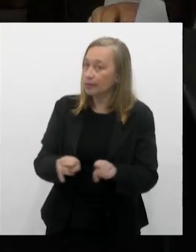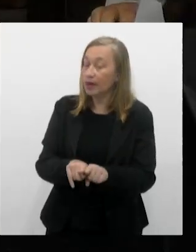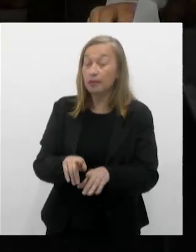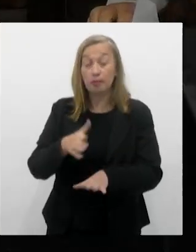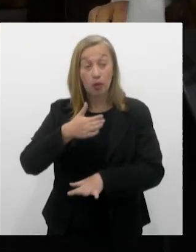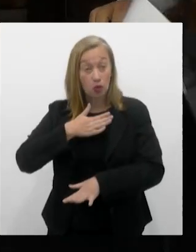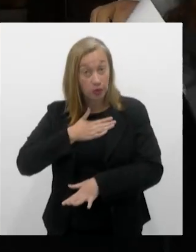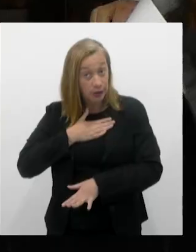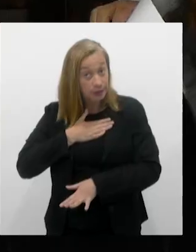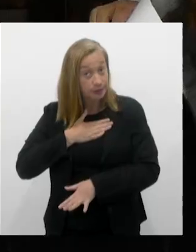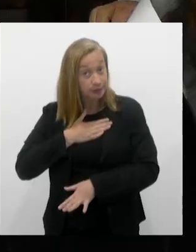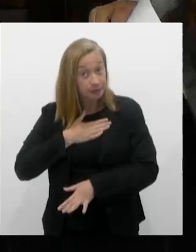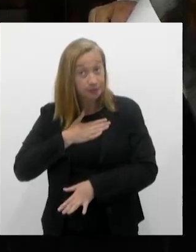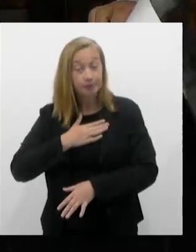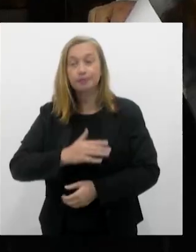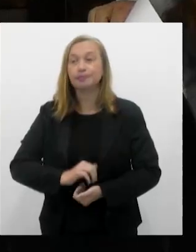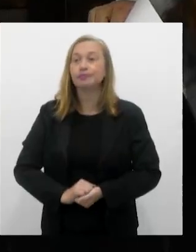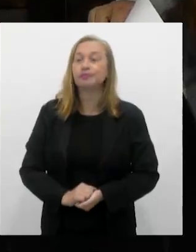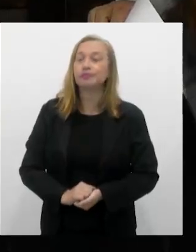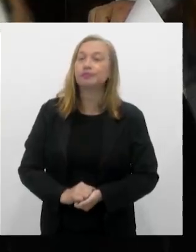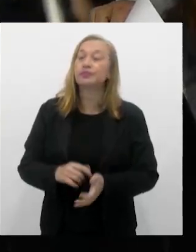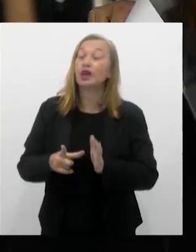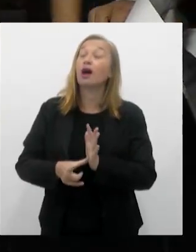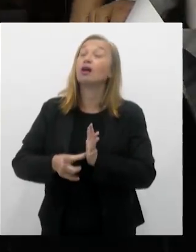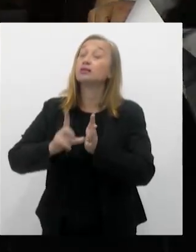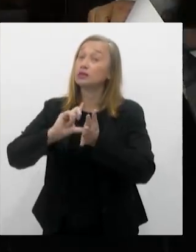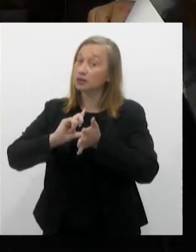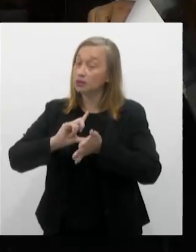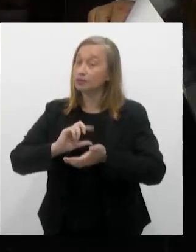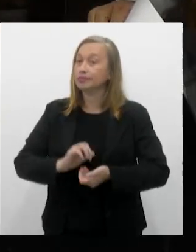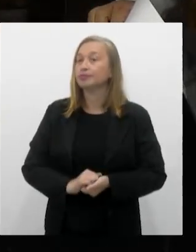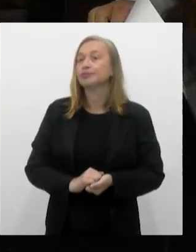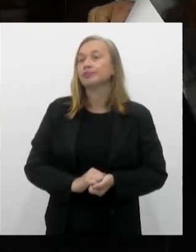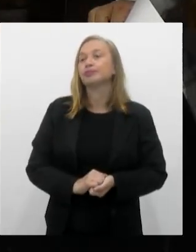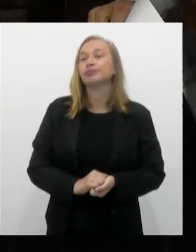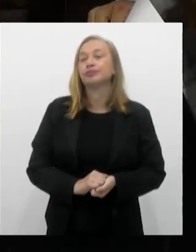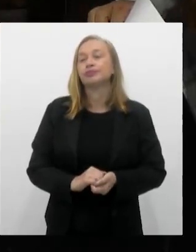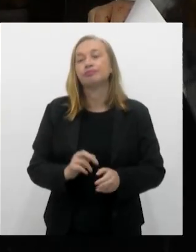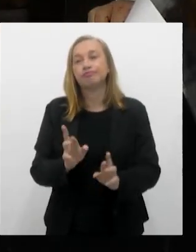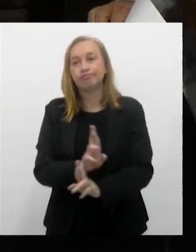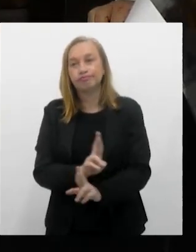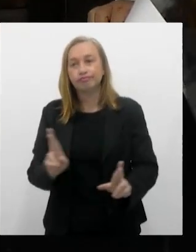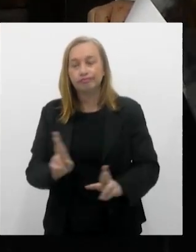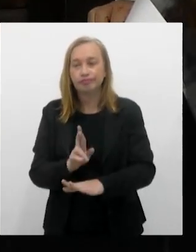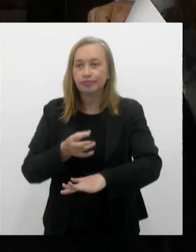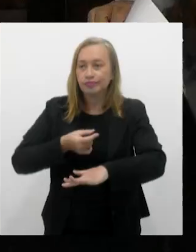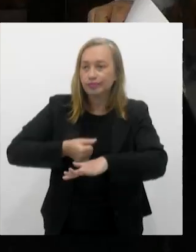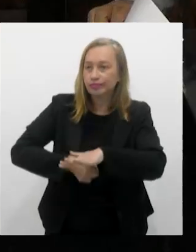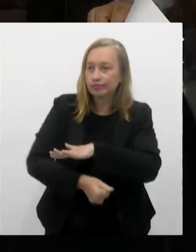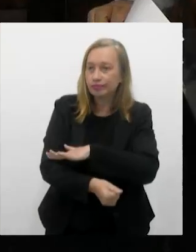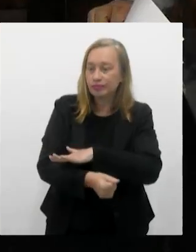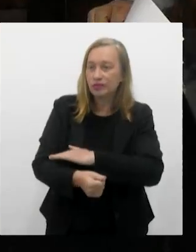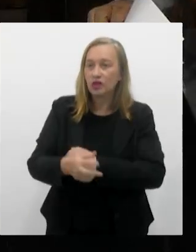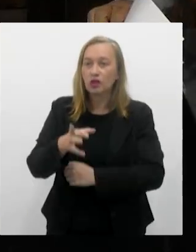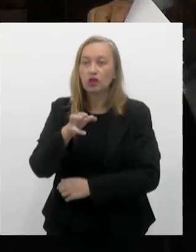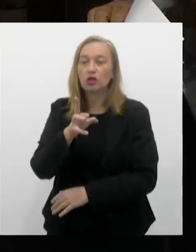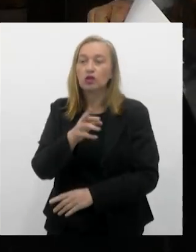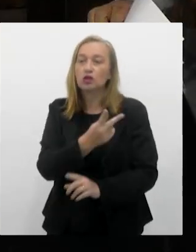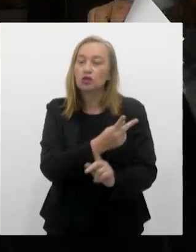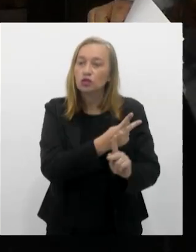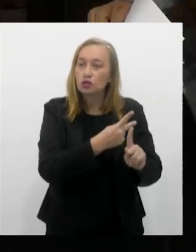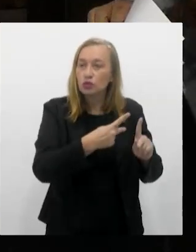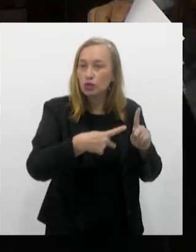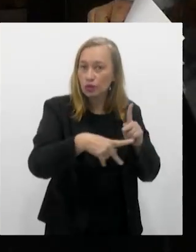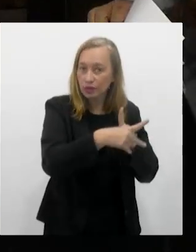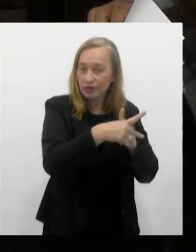mim, bem anterior, em relação aos investimentos do Rio